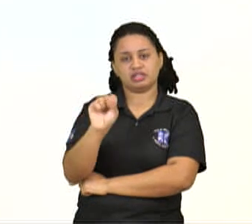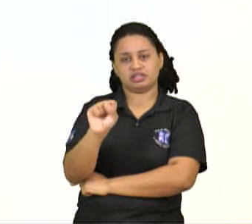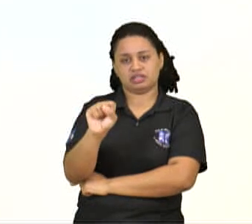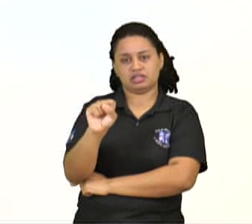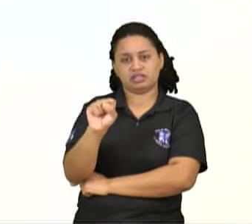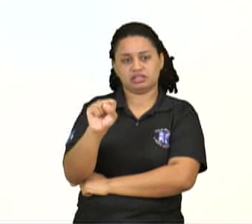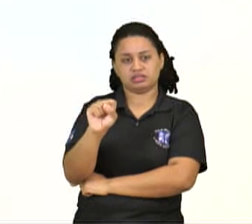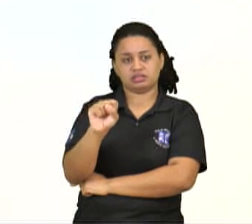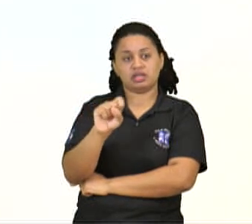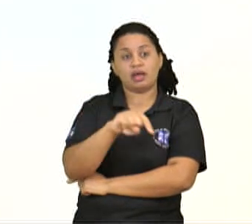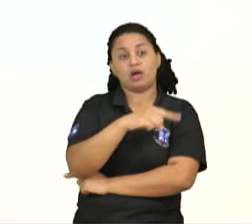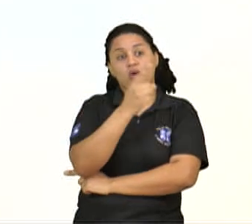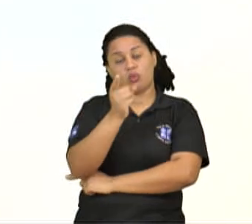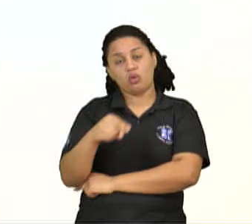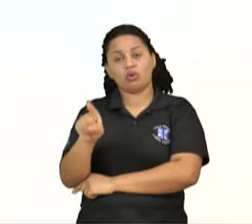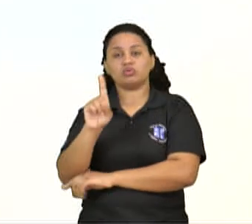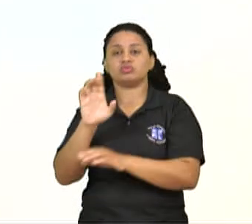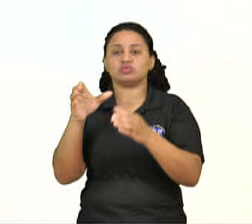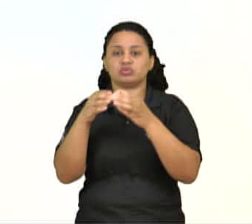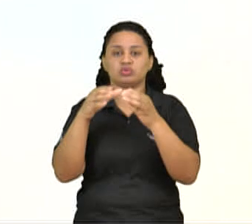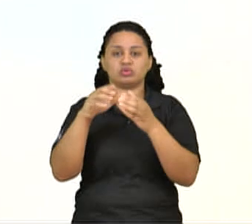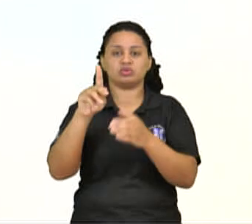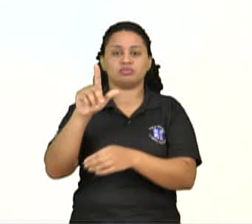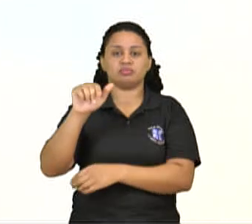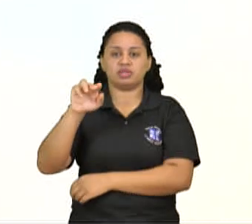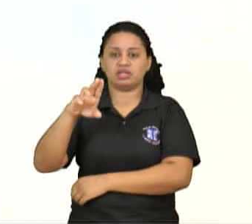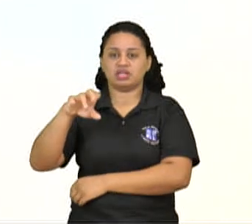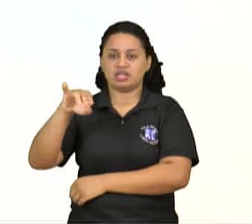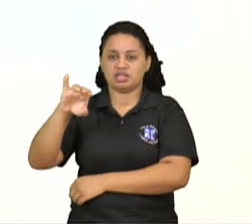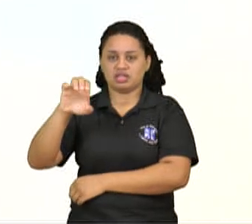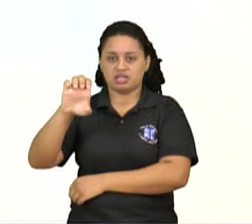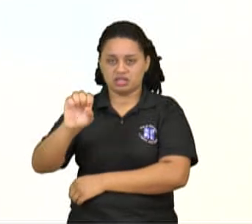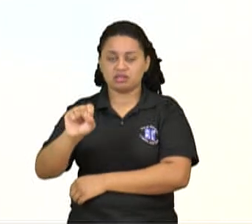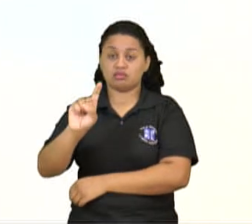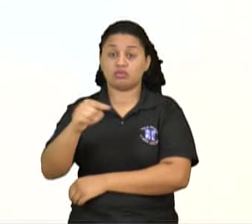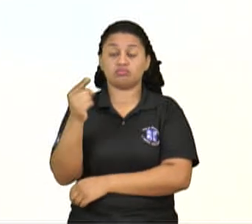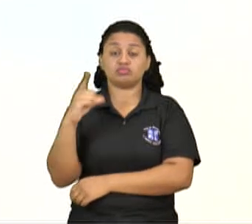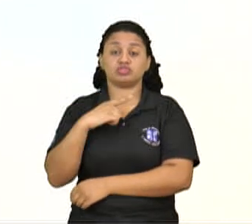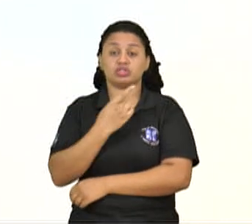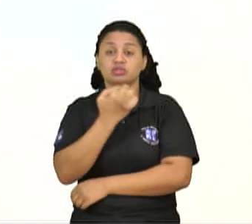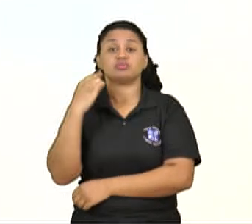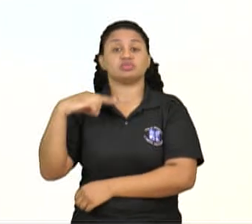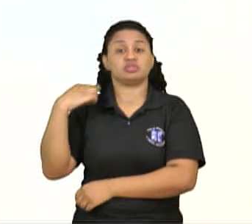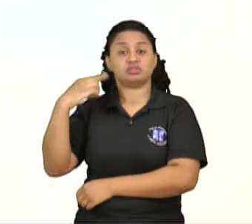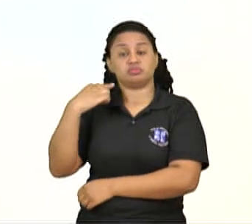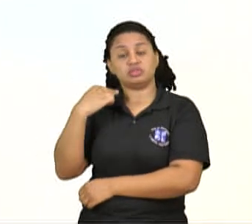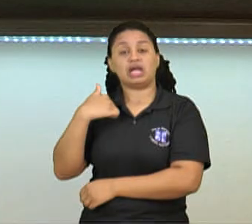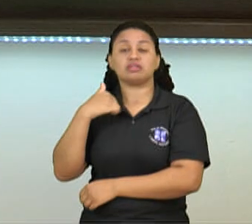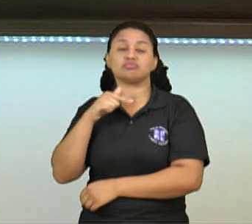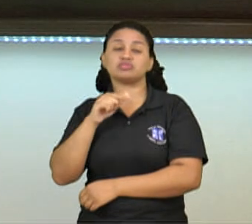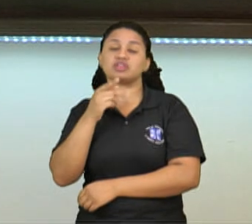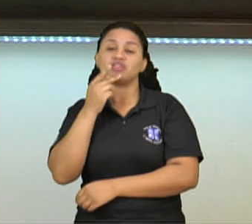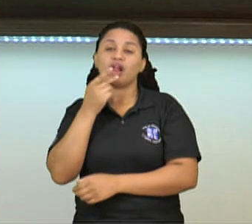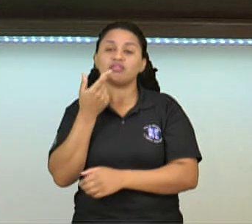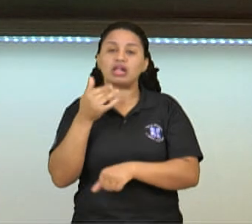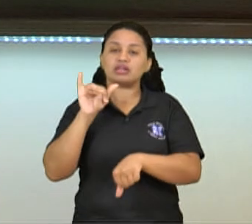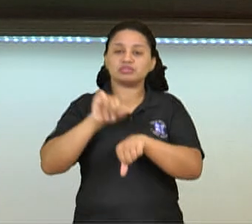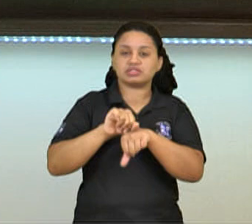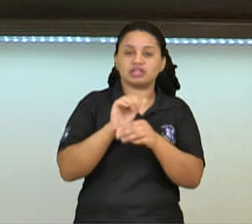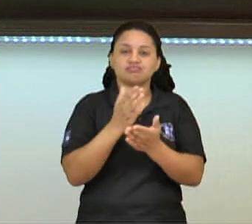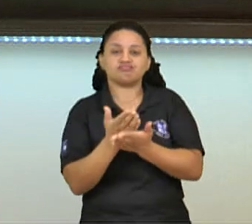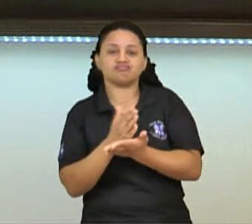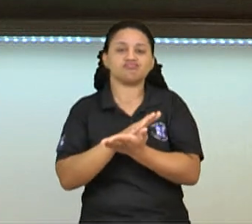era composto por deputados que eles estavam do lado que lhes interessavam, eles eram chamados o centro.